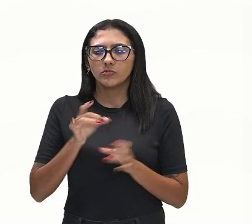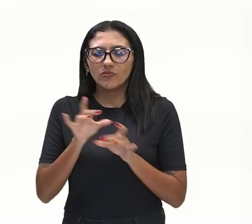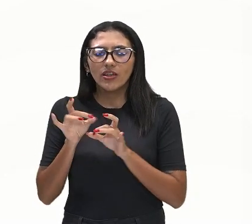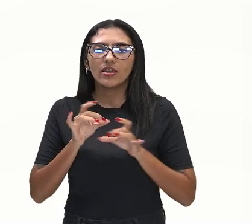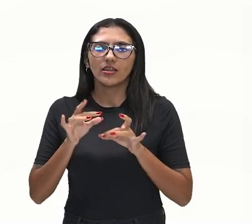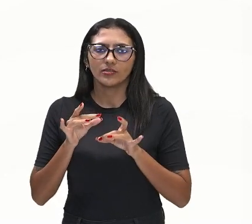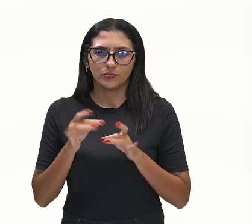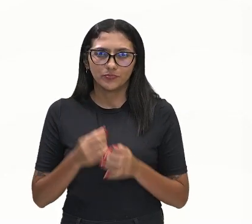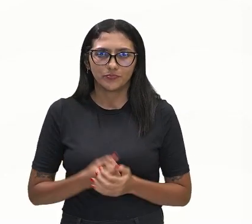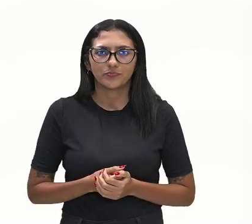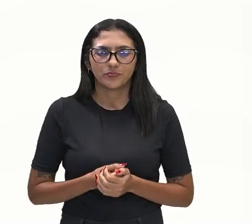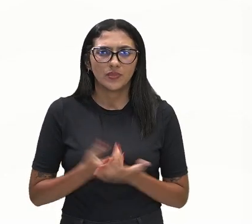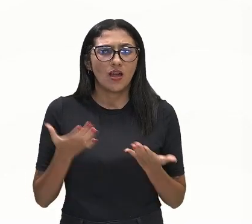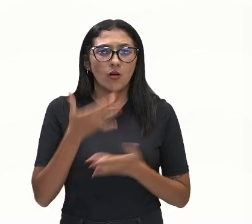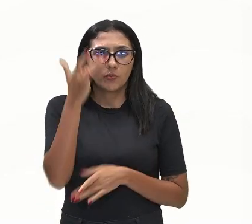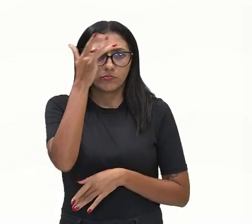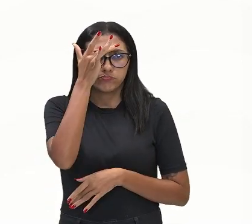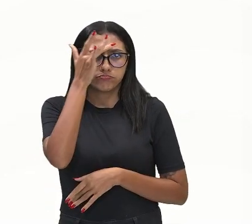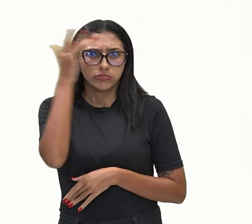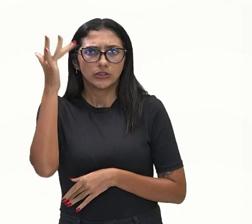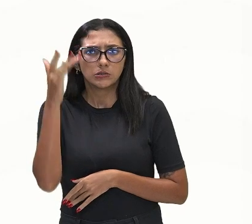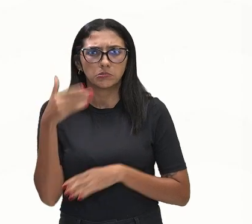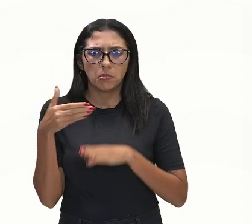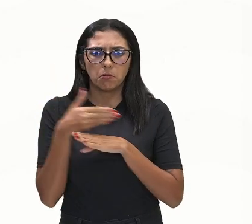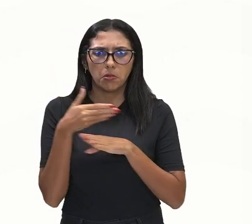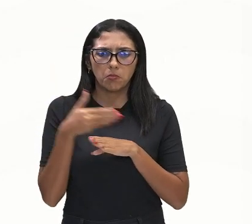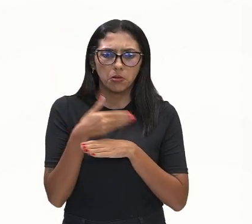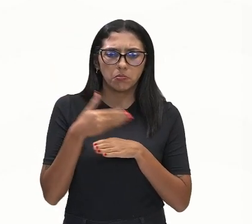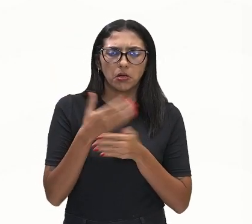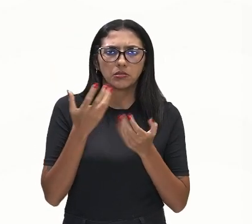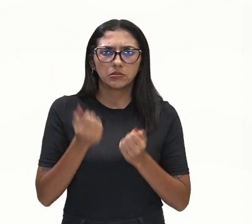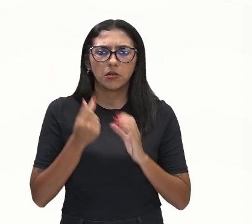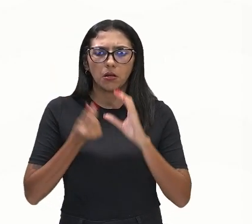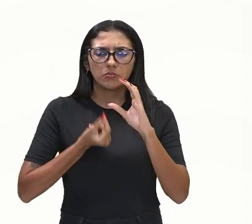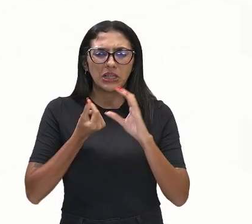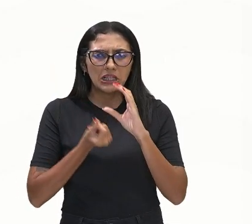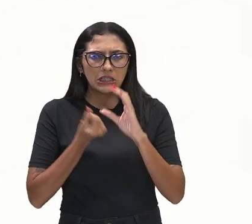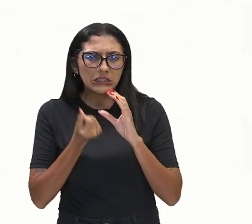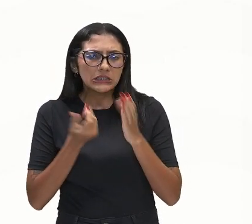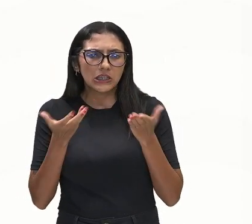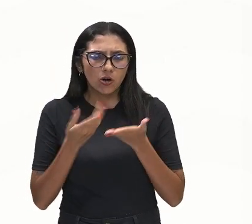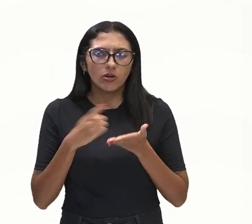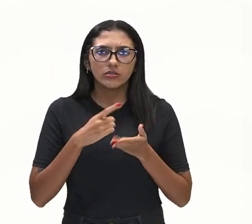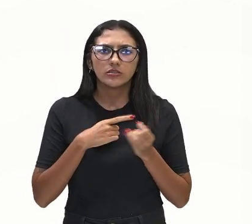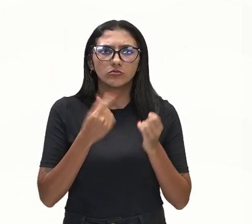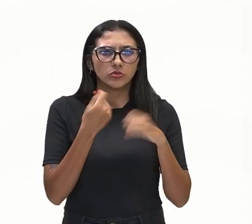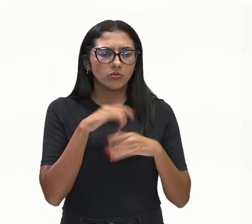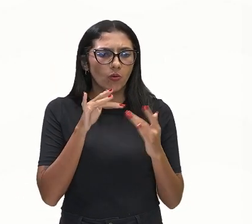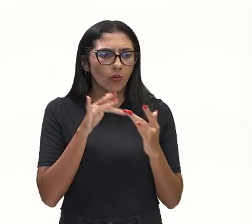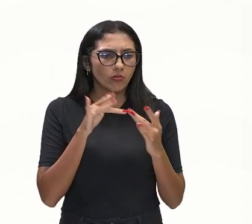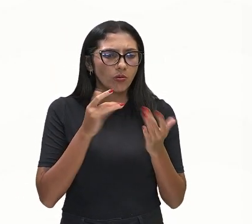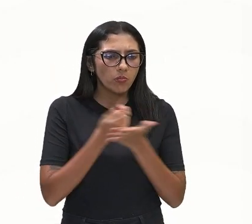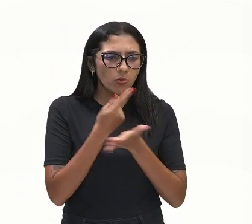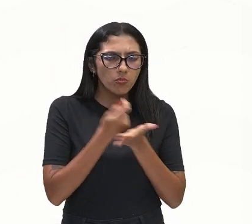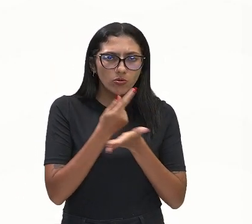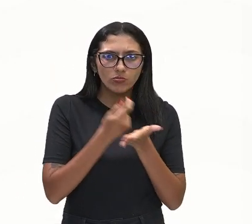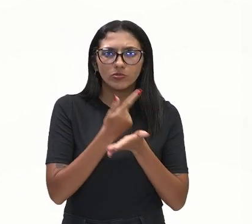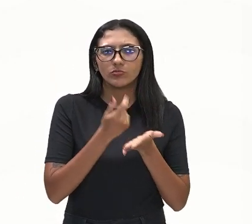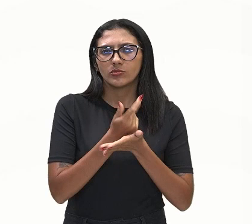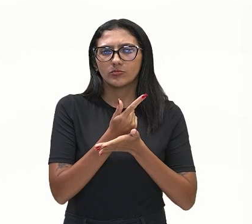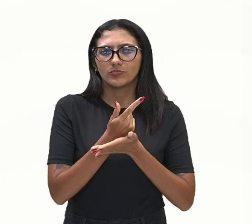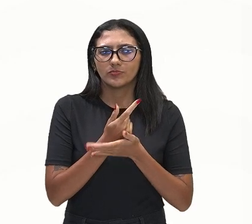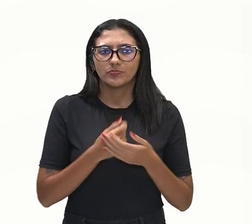gente agora fazendo parte do capitalismo, mais gente então pode comprar vai ter acesso àquele produto. E as